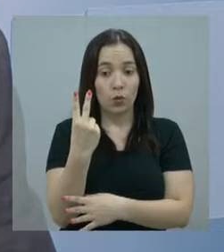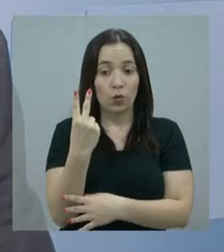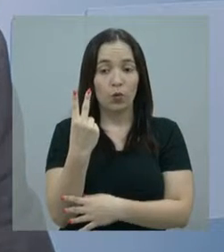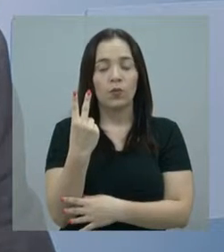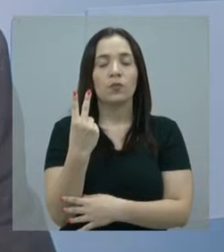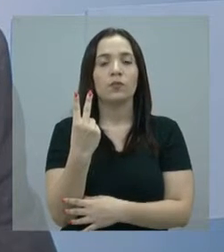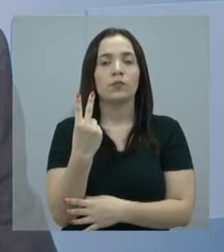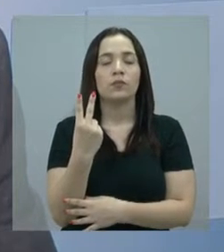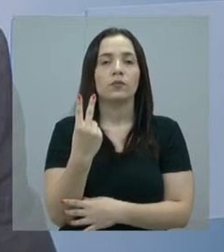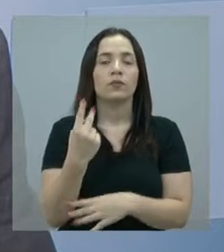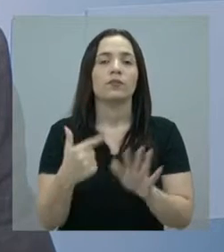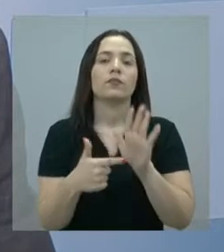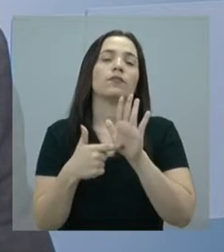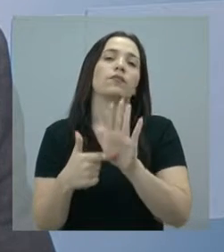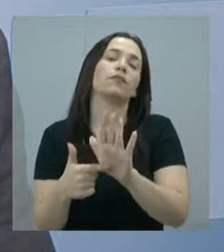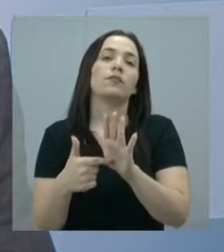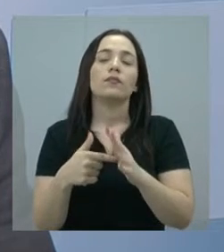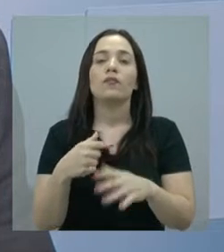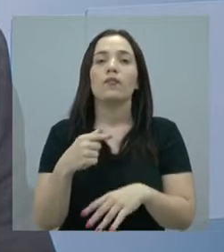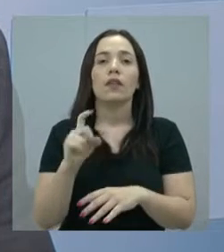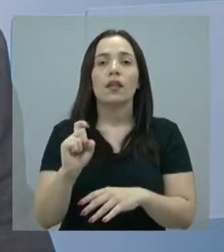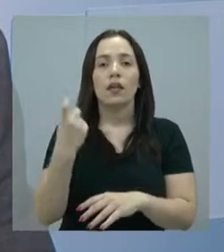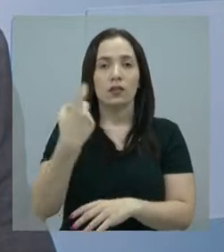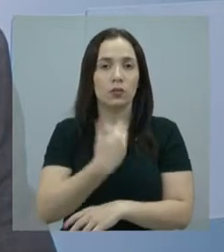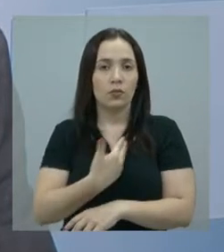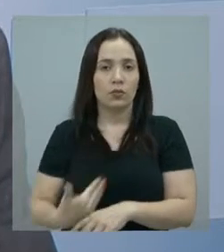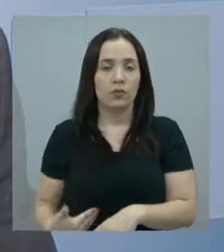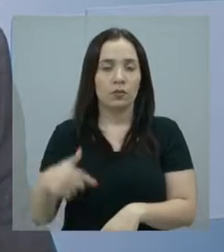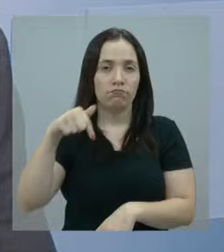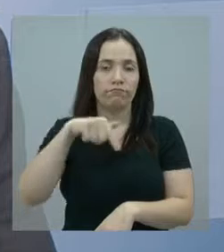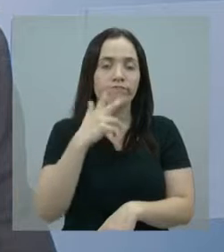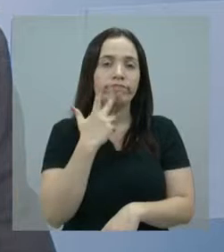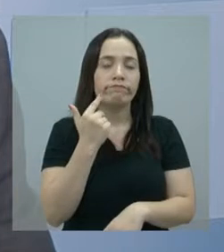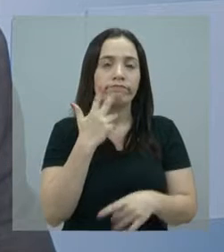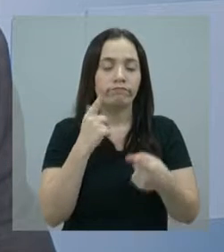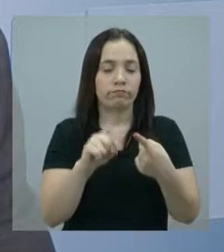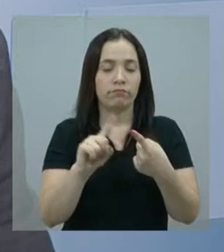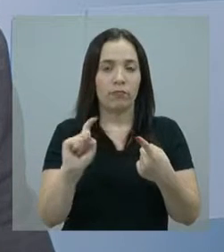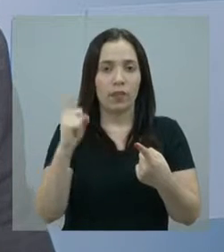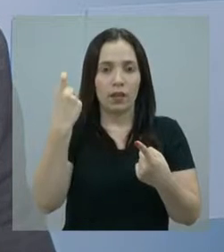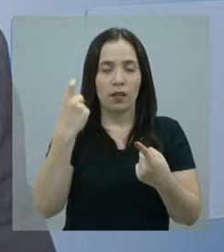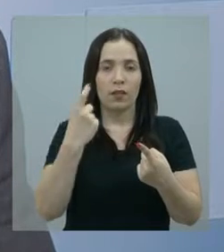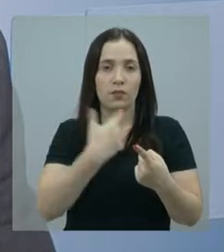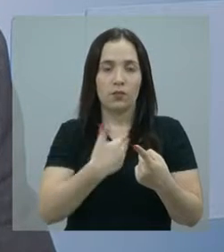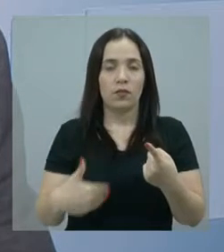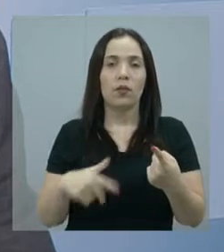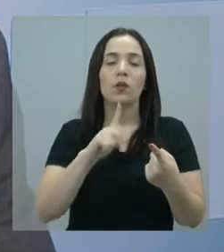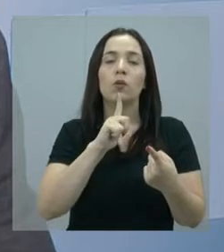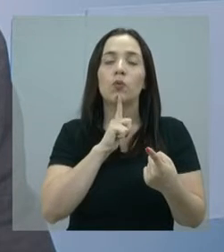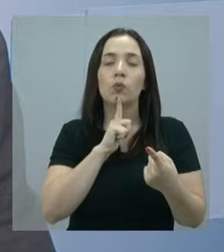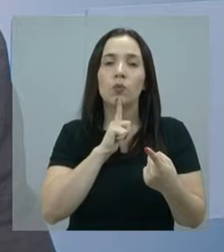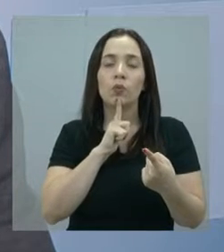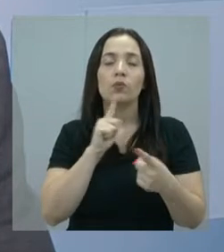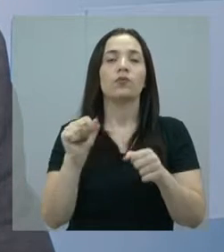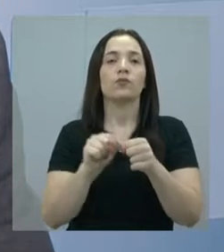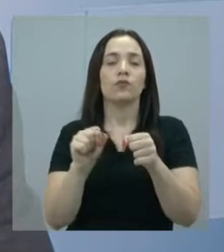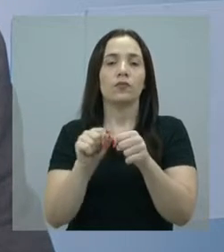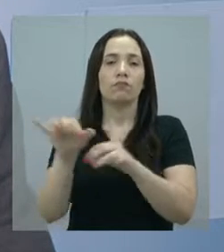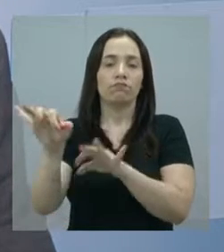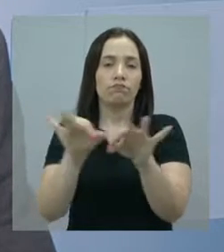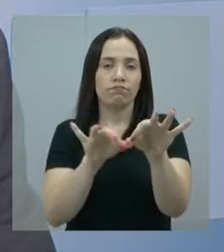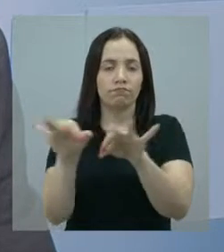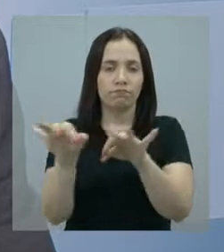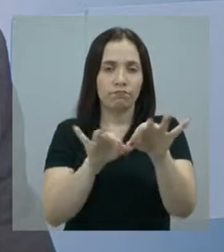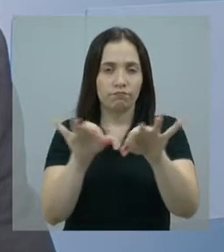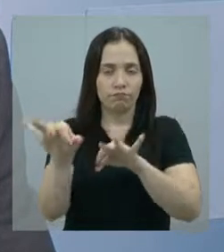destacar, apresentados por 2 grandes ex-governadores cearenses. O ex-governador Lúcio Alcântara, que apresentou um